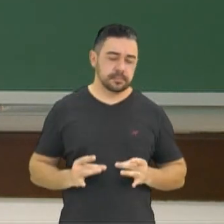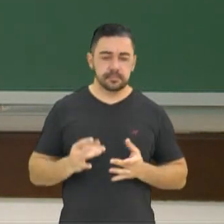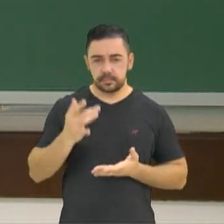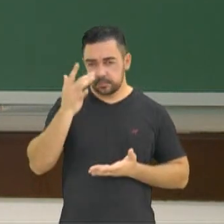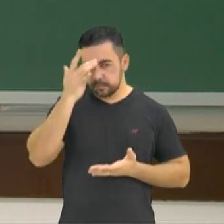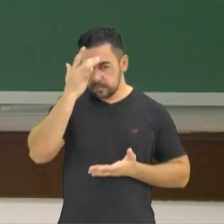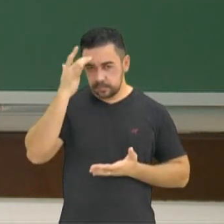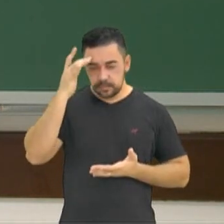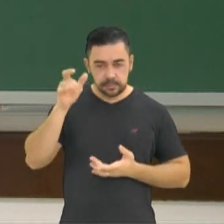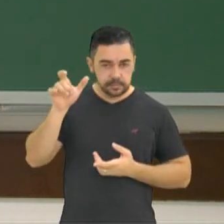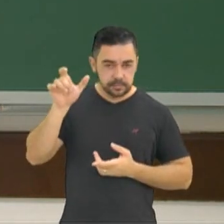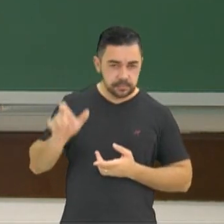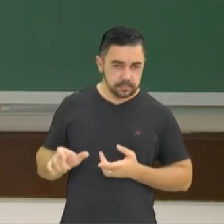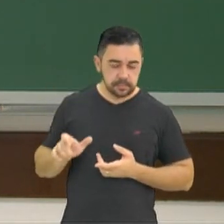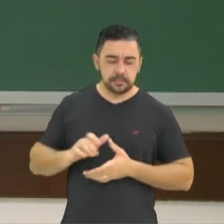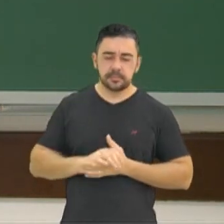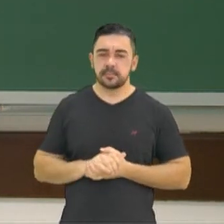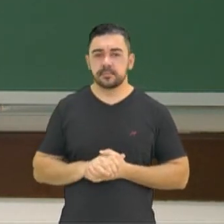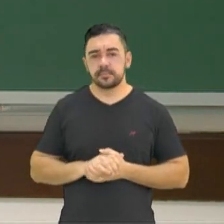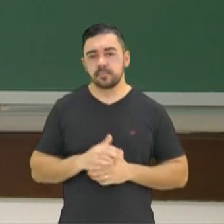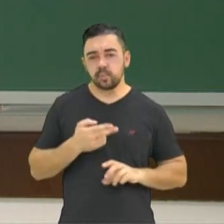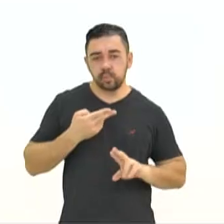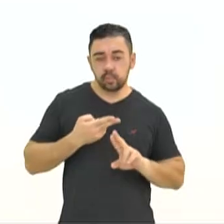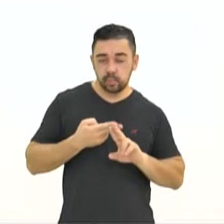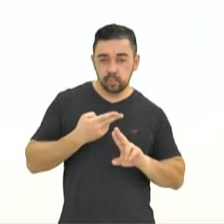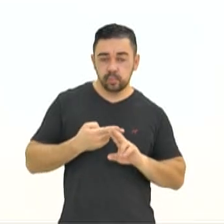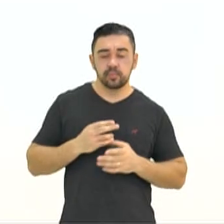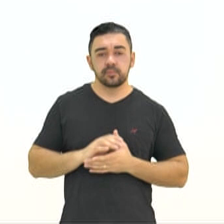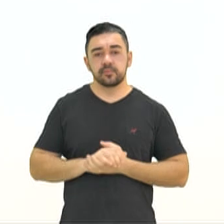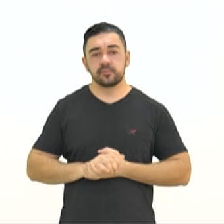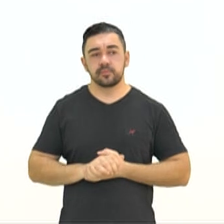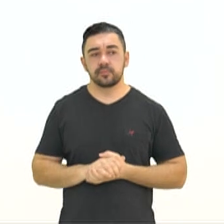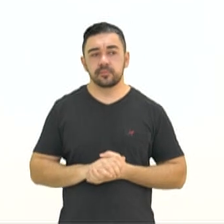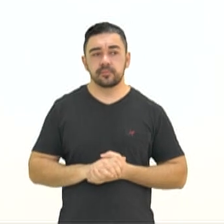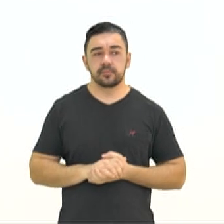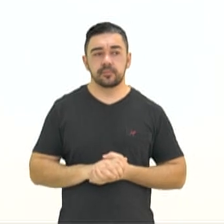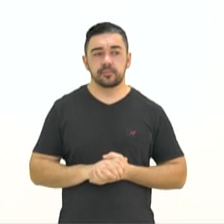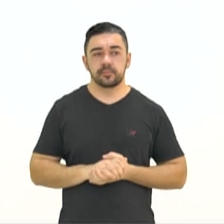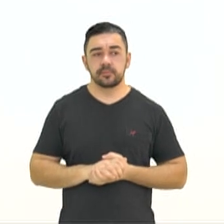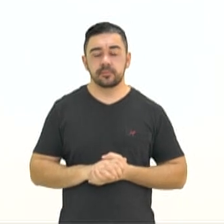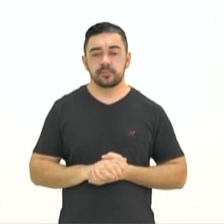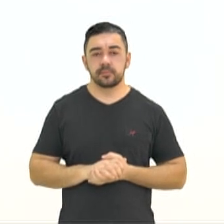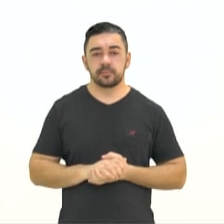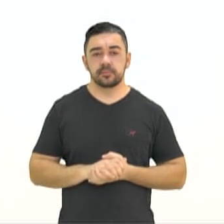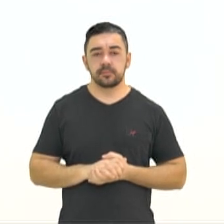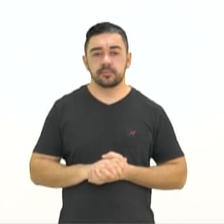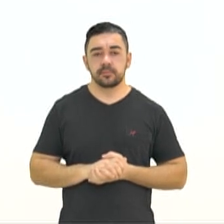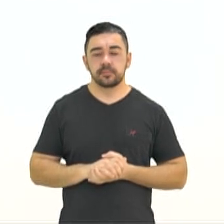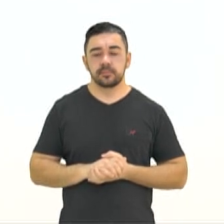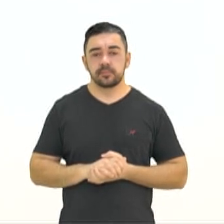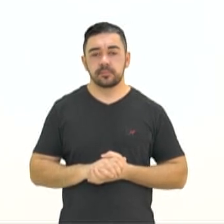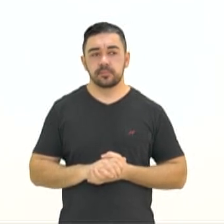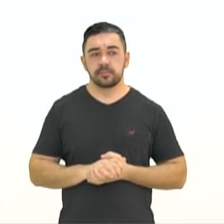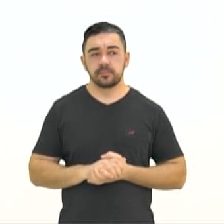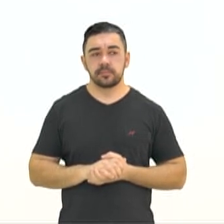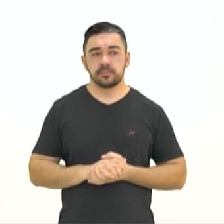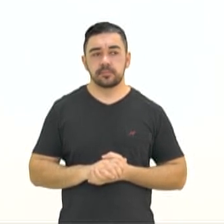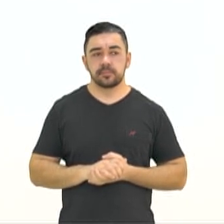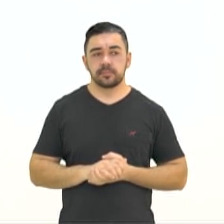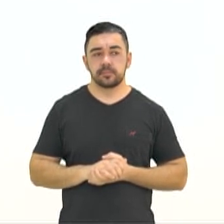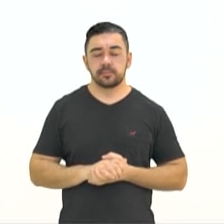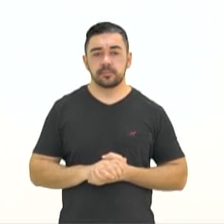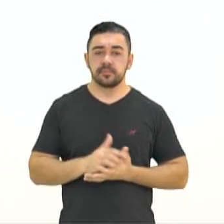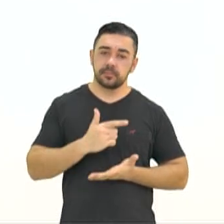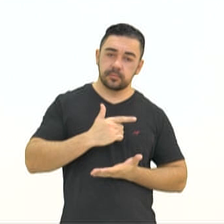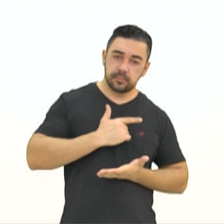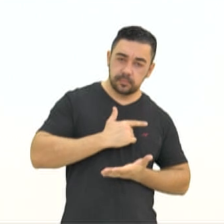para descrever a pessoa, nós utilizamos feo ou fea, guapo ou guapa,